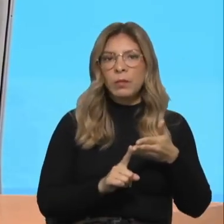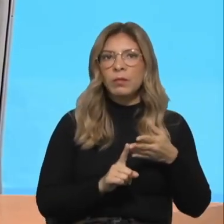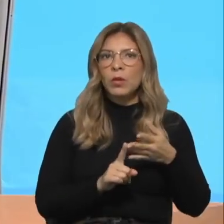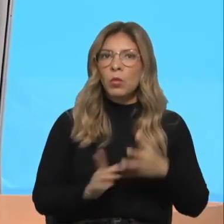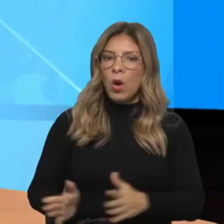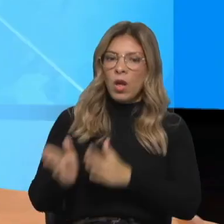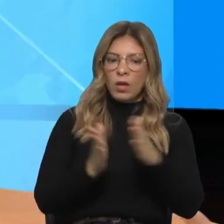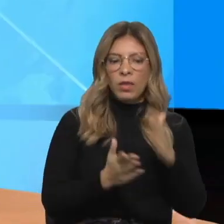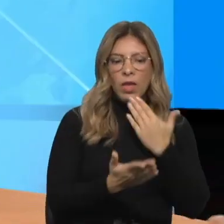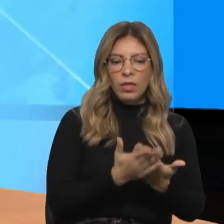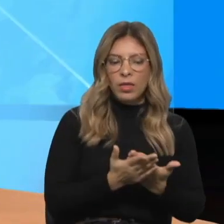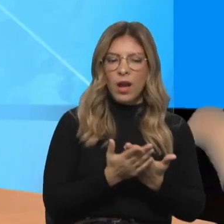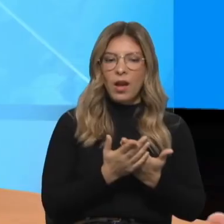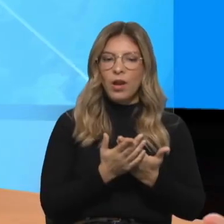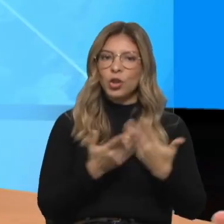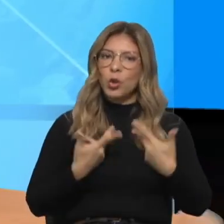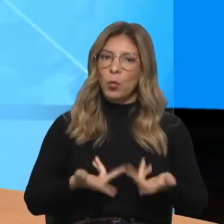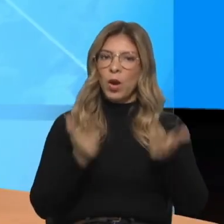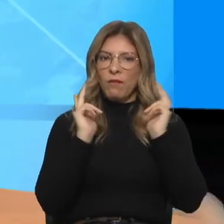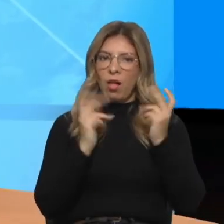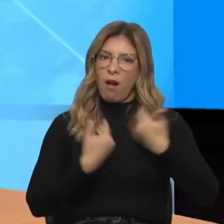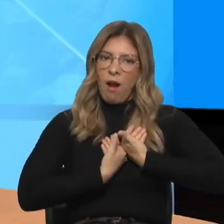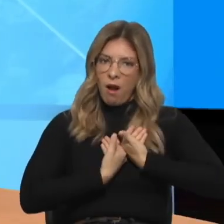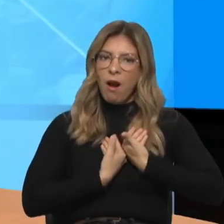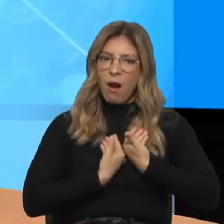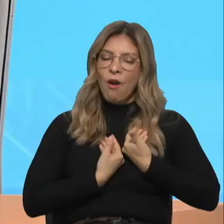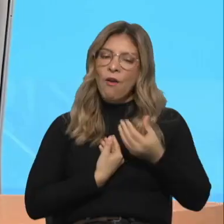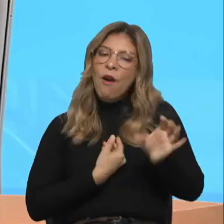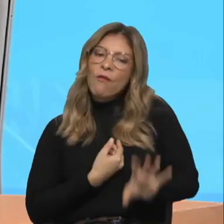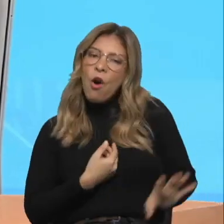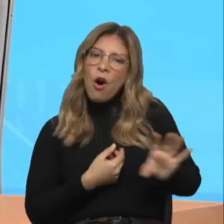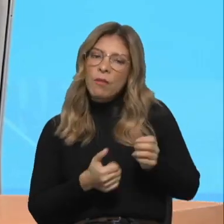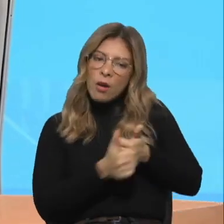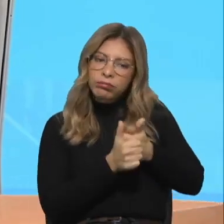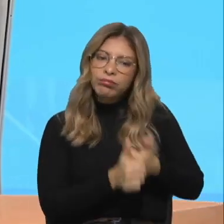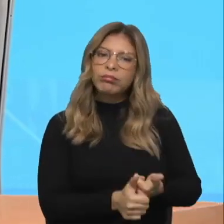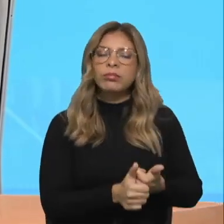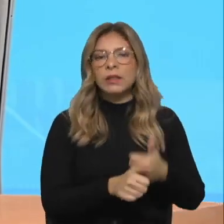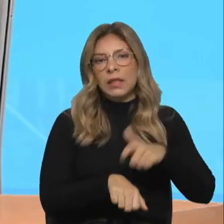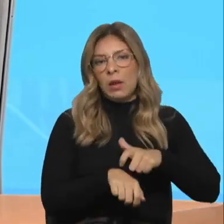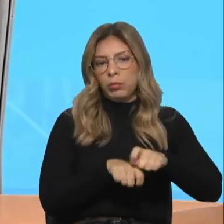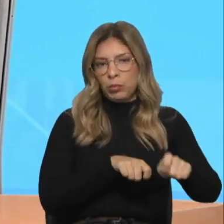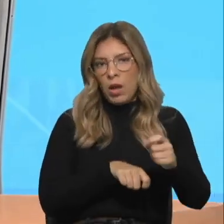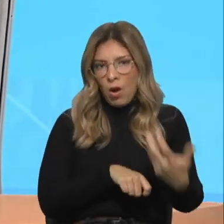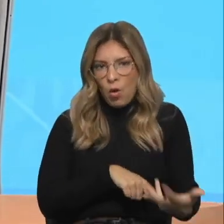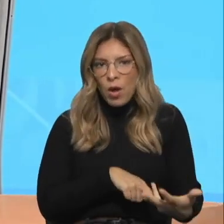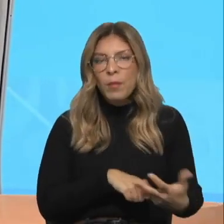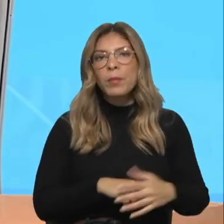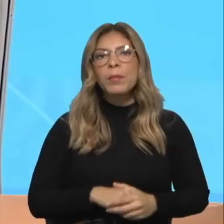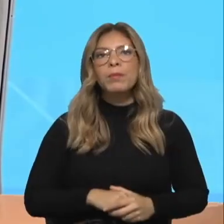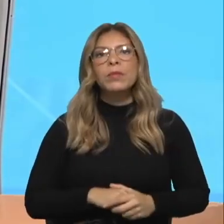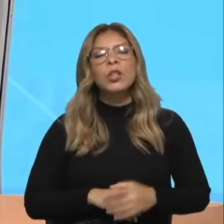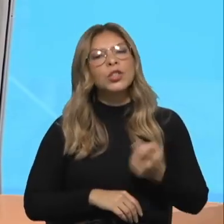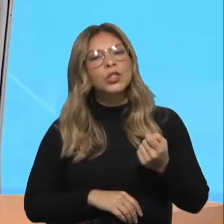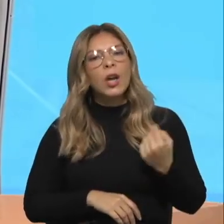tempo, dar-nos a disponibilidade para encontrar formas que sejam capazes de o realizar nos tempos de hoje. Porque às vezes é um bocadinho essa percepção que